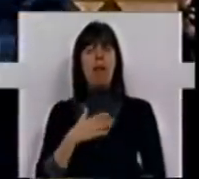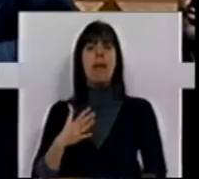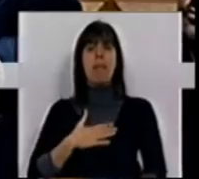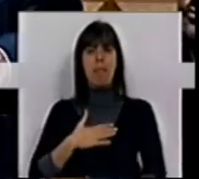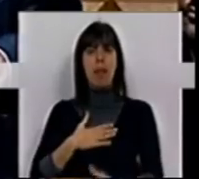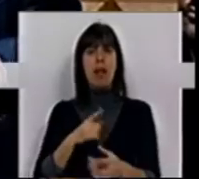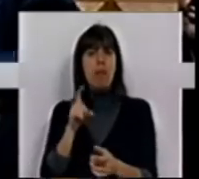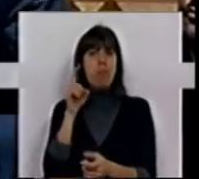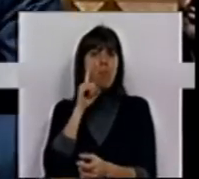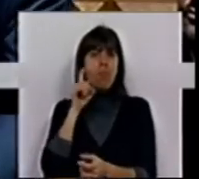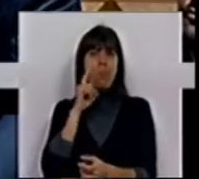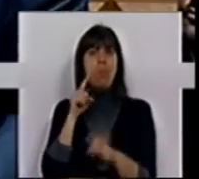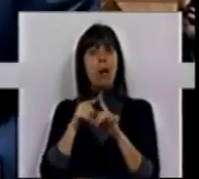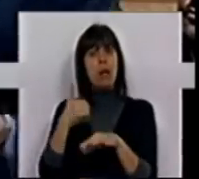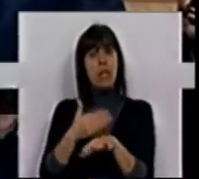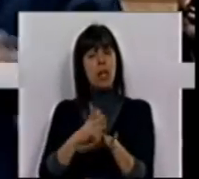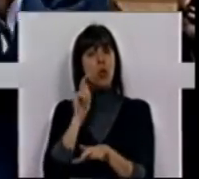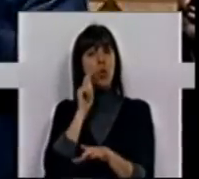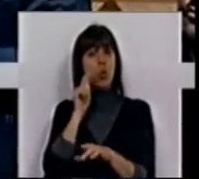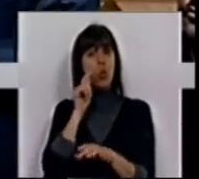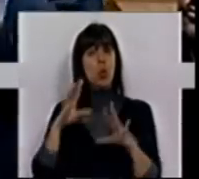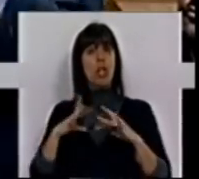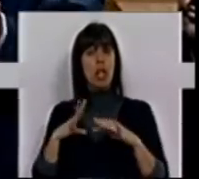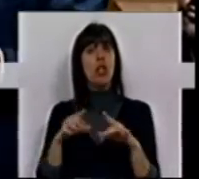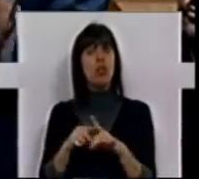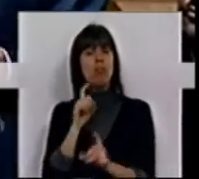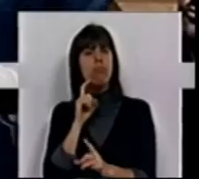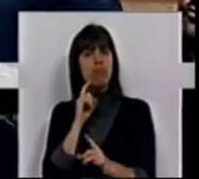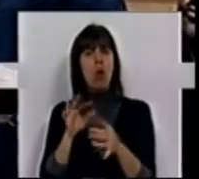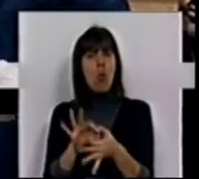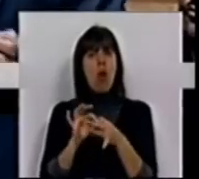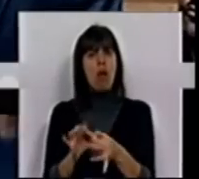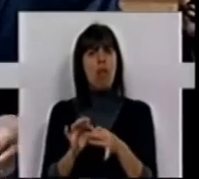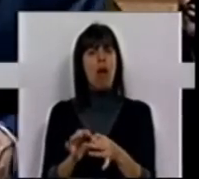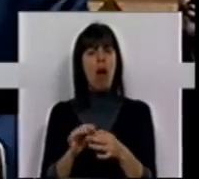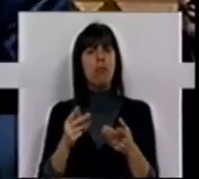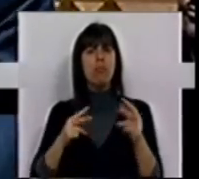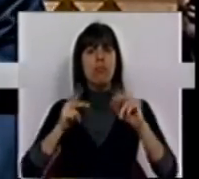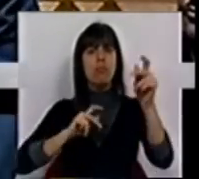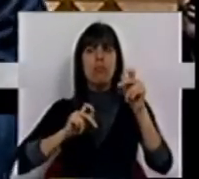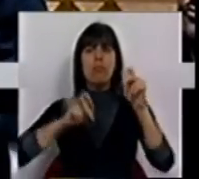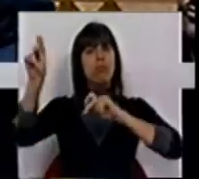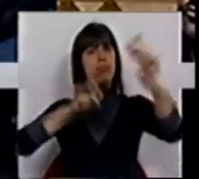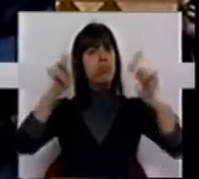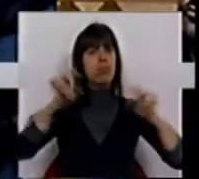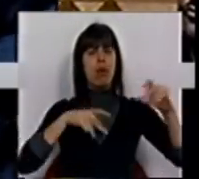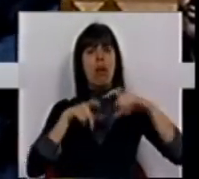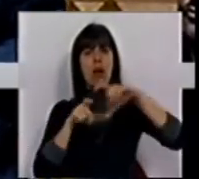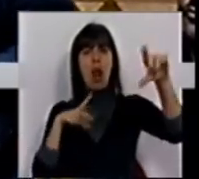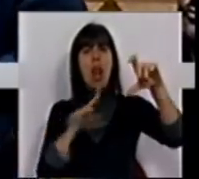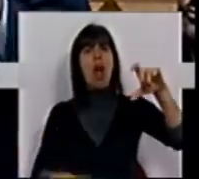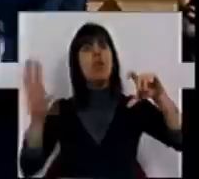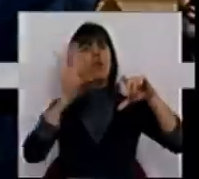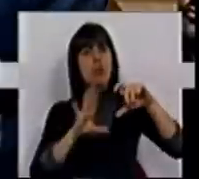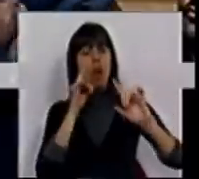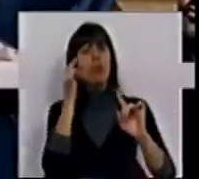empresa âncora para o setor do turismo, fundamental para garantir a unidade e a mobilidade em todo o território